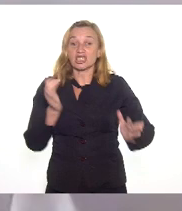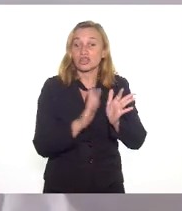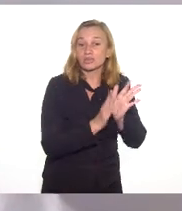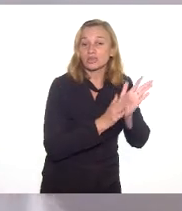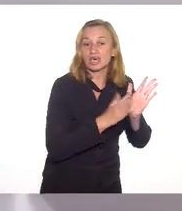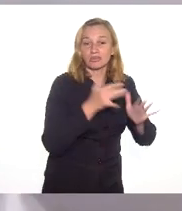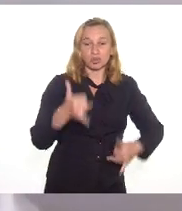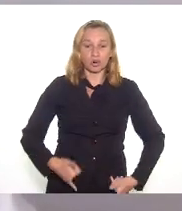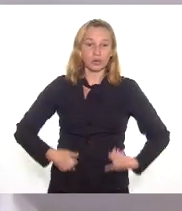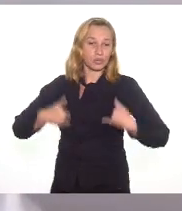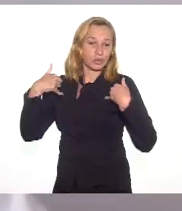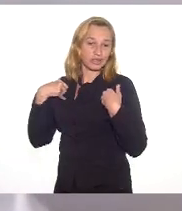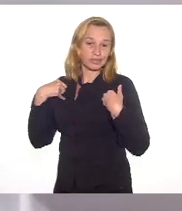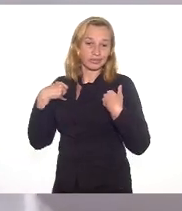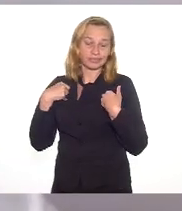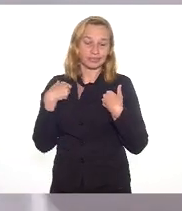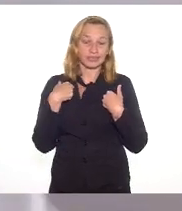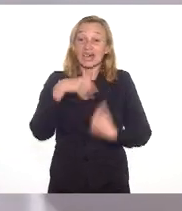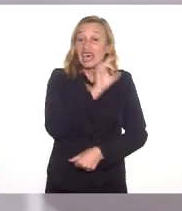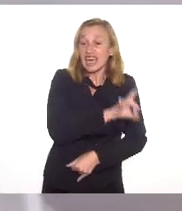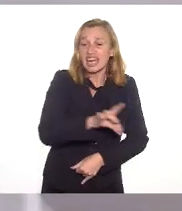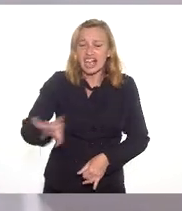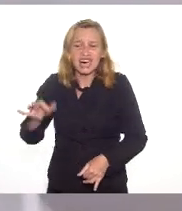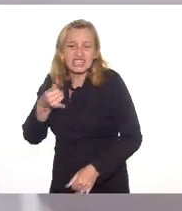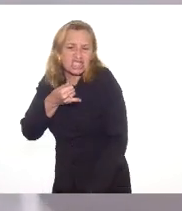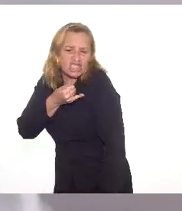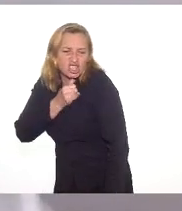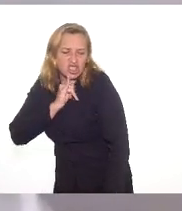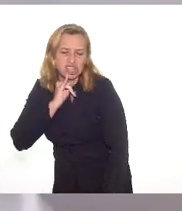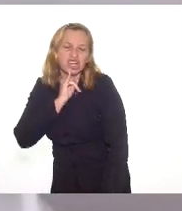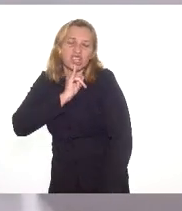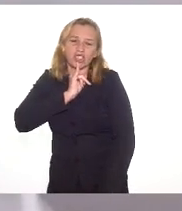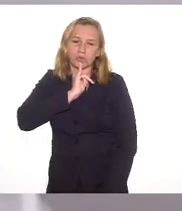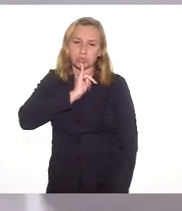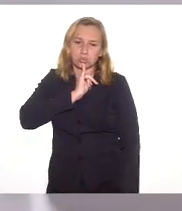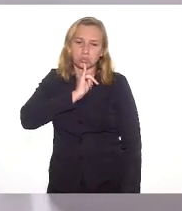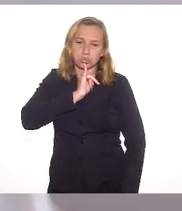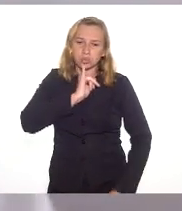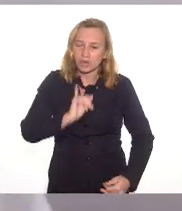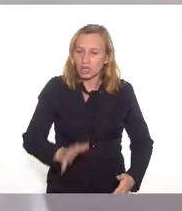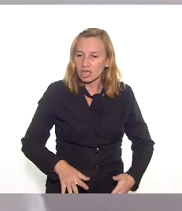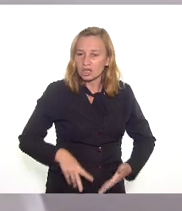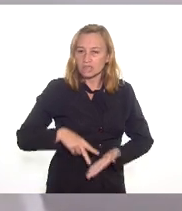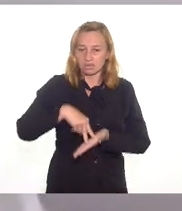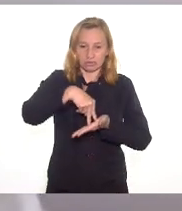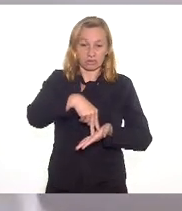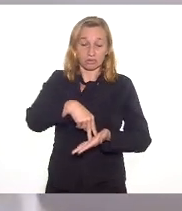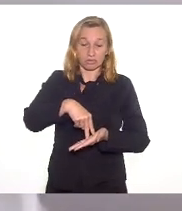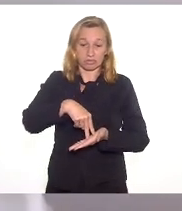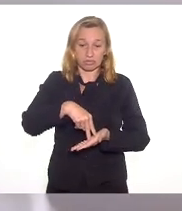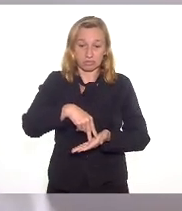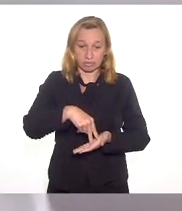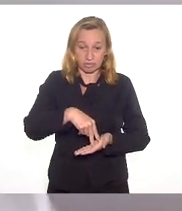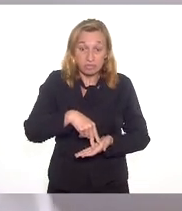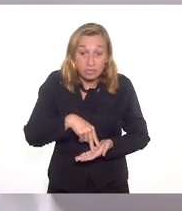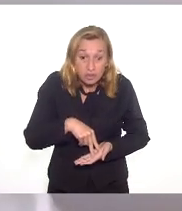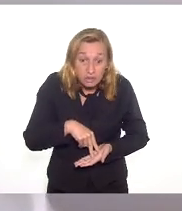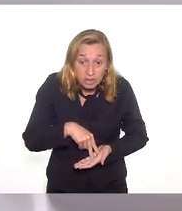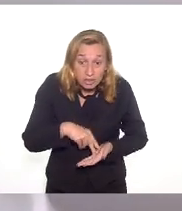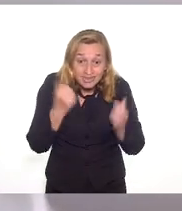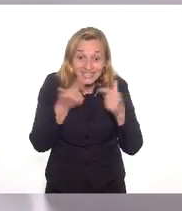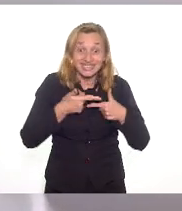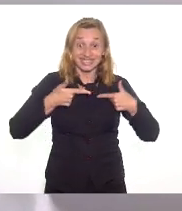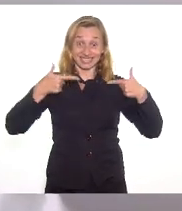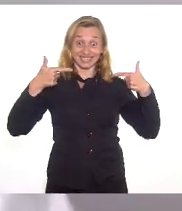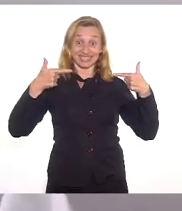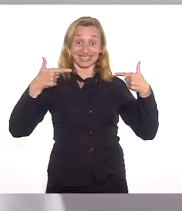legou. Em cada tristeza, erguer nosso corpo ao humor. Se o riso é mais